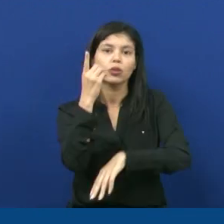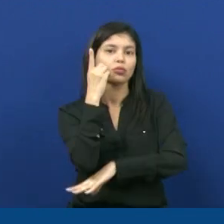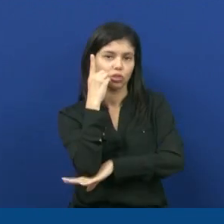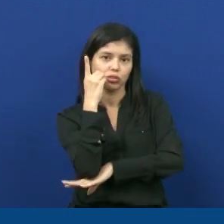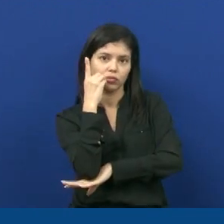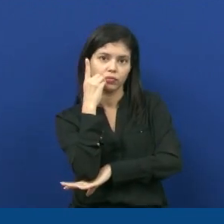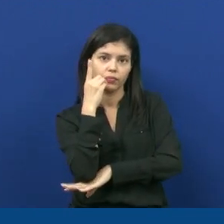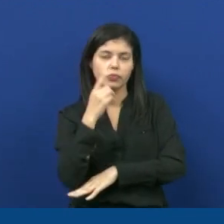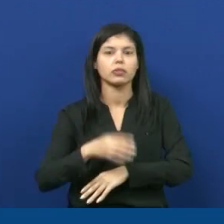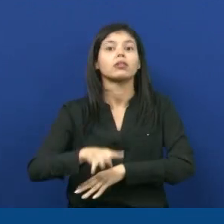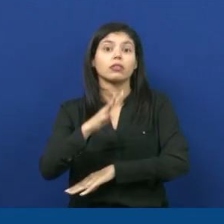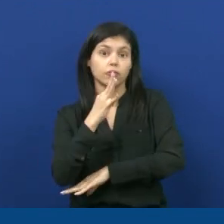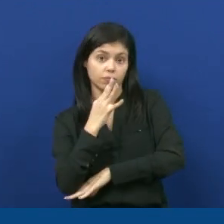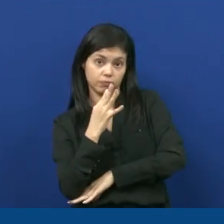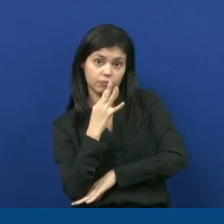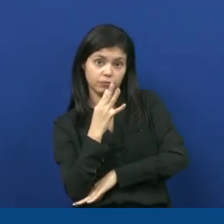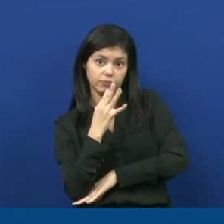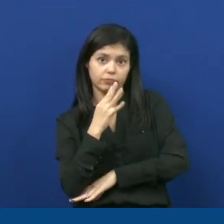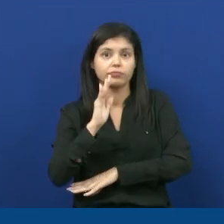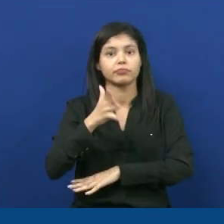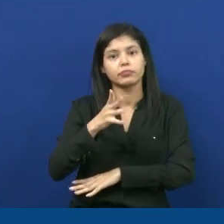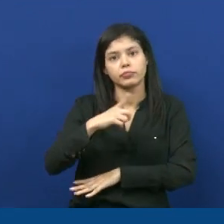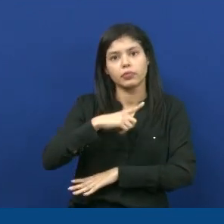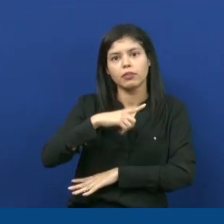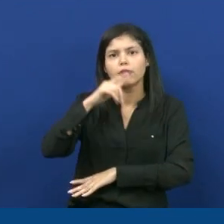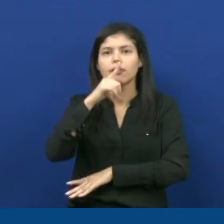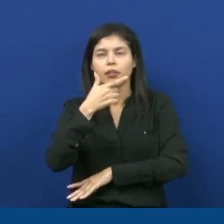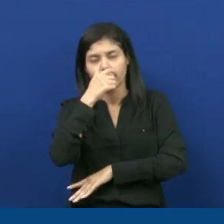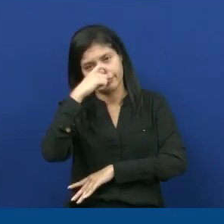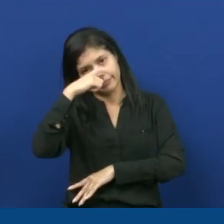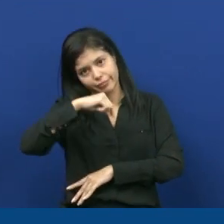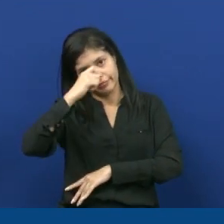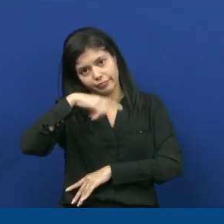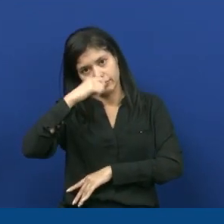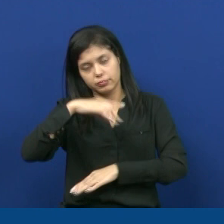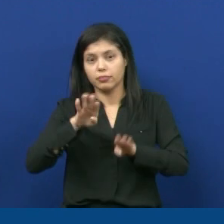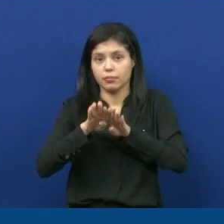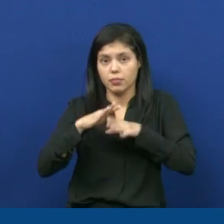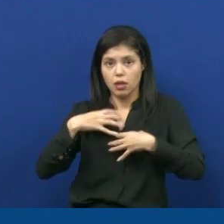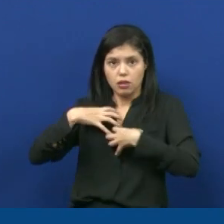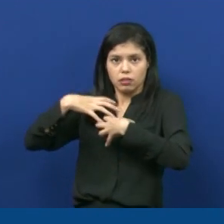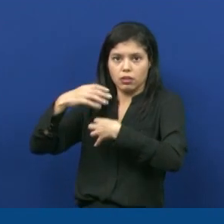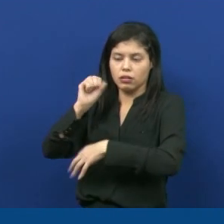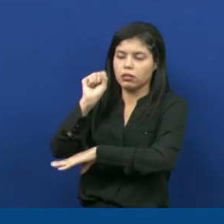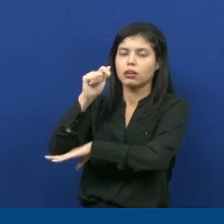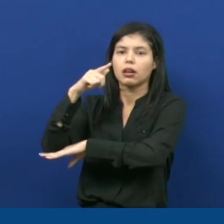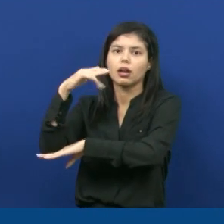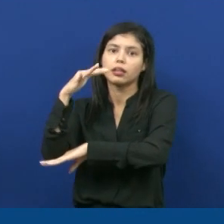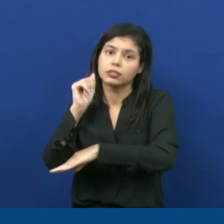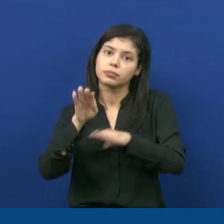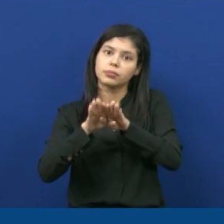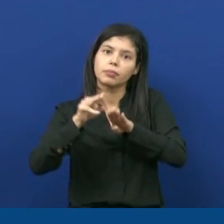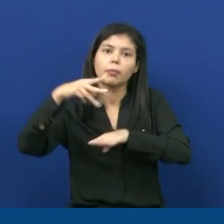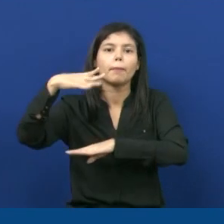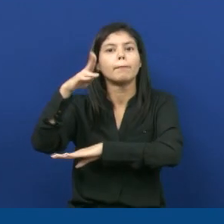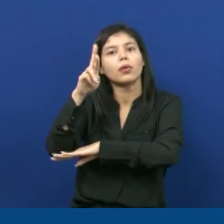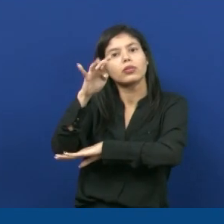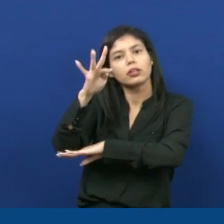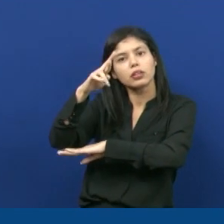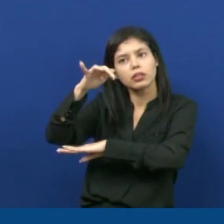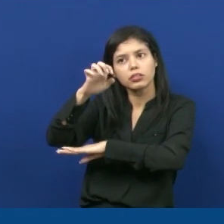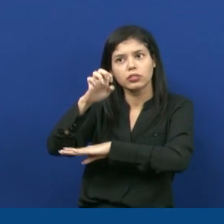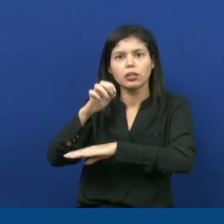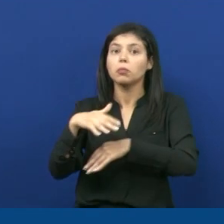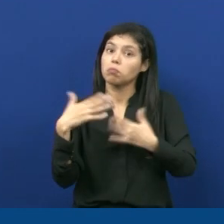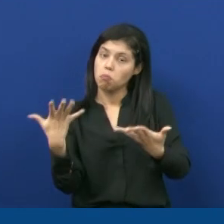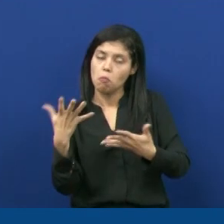dia. Todos nós conhecemos alguém que já teve gripe, alguém que tem asma, que tem bronquite. Bom, vamos fazer um